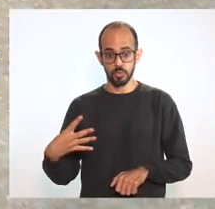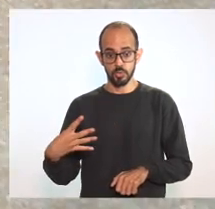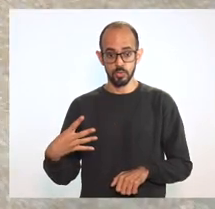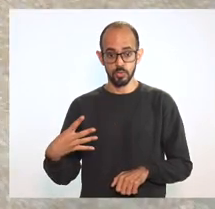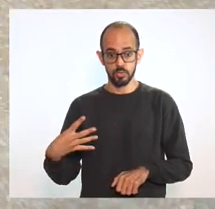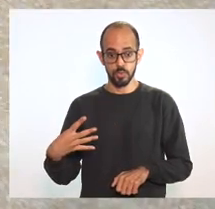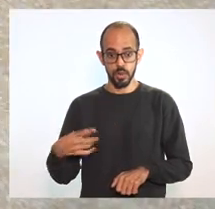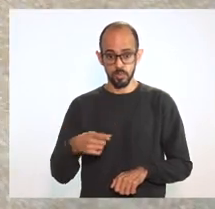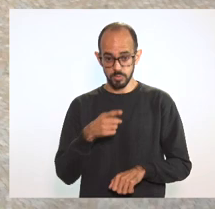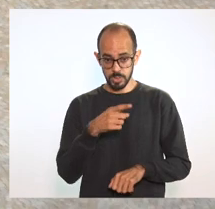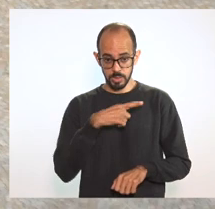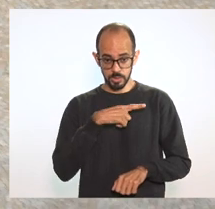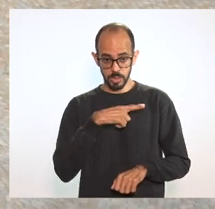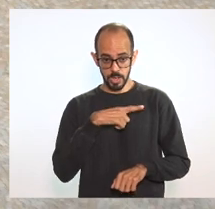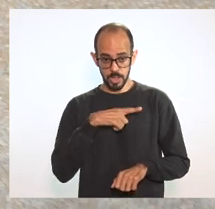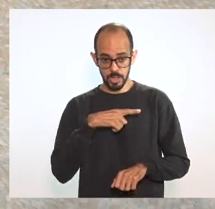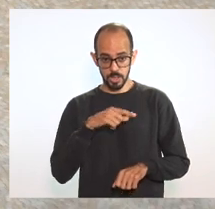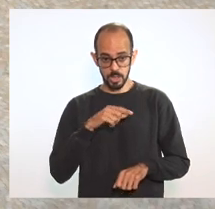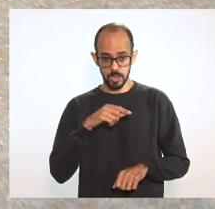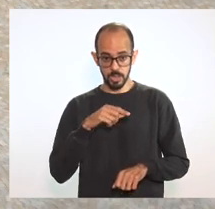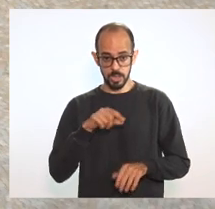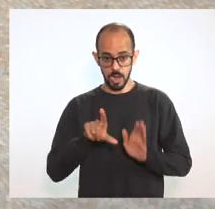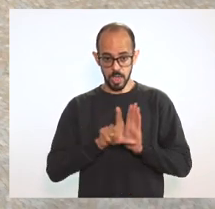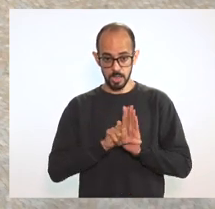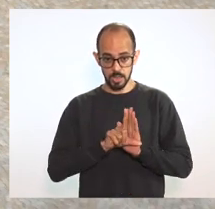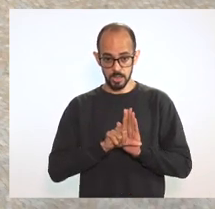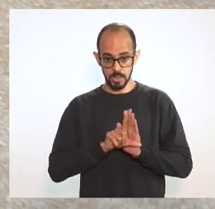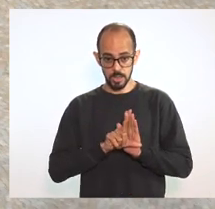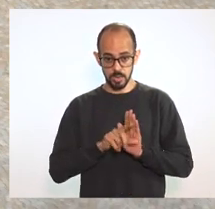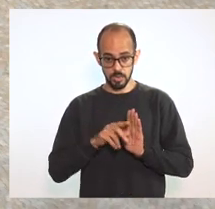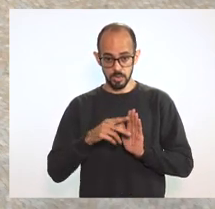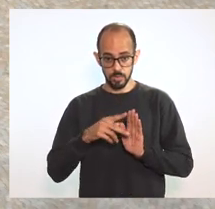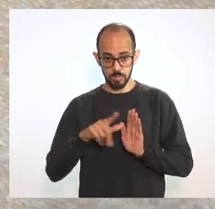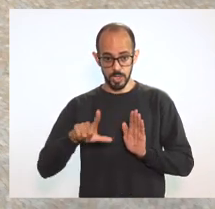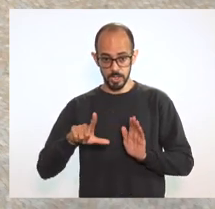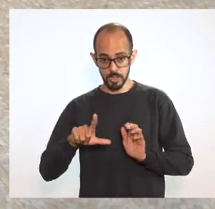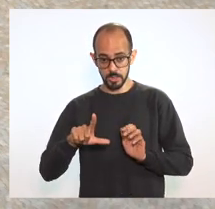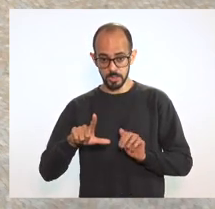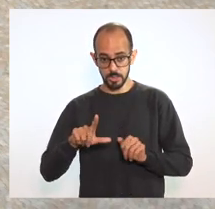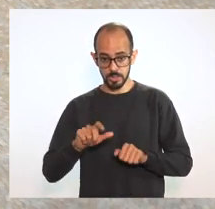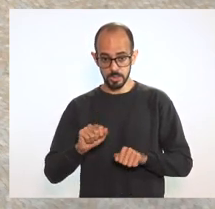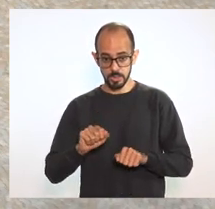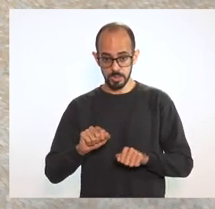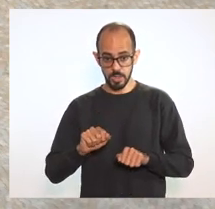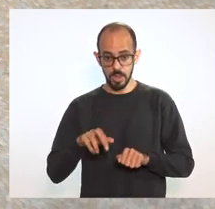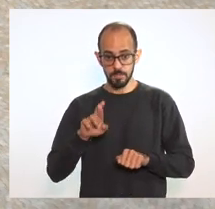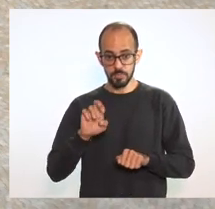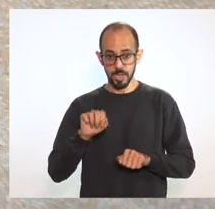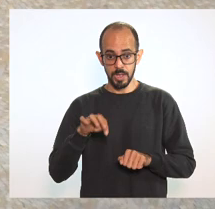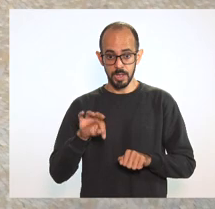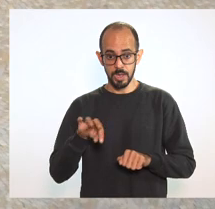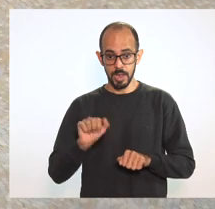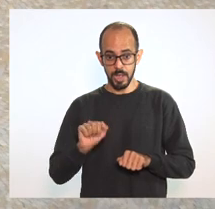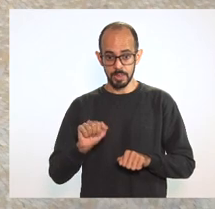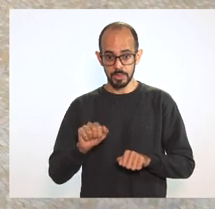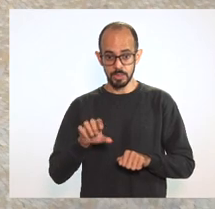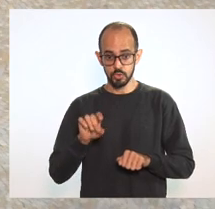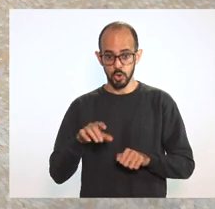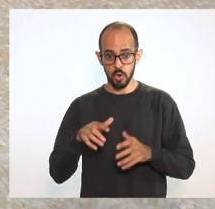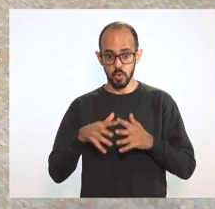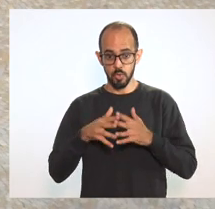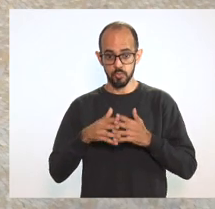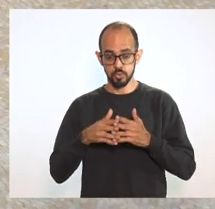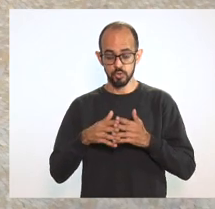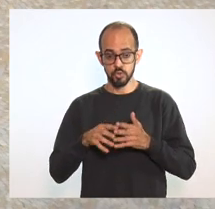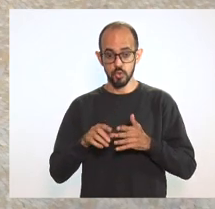Na verdade, é que, na verdade, ao tratar do tema, a deputada Renata só confundiu o último